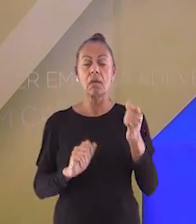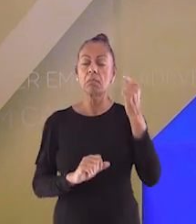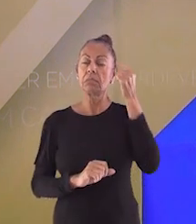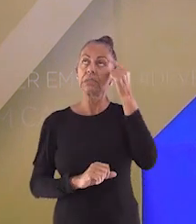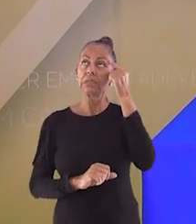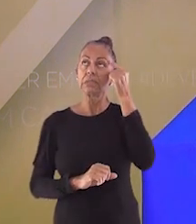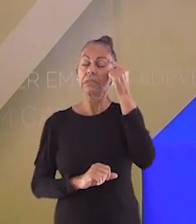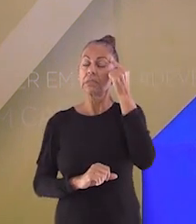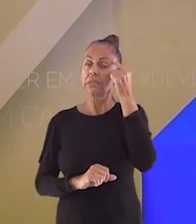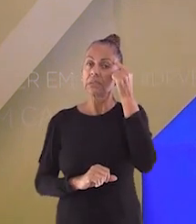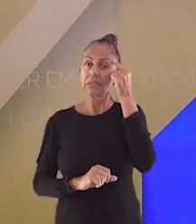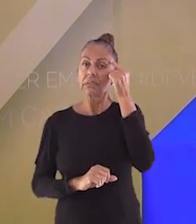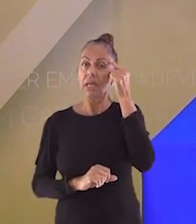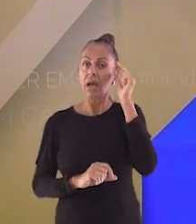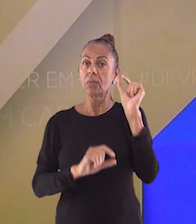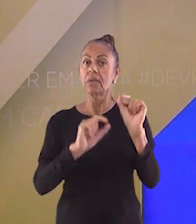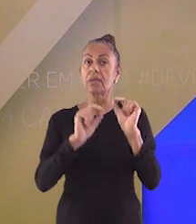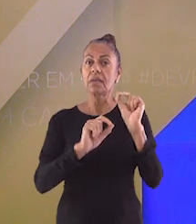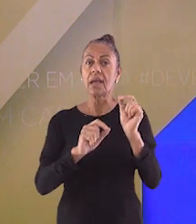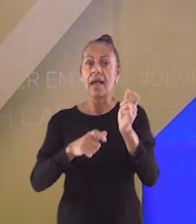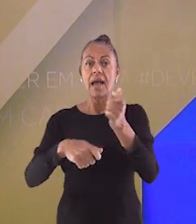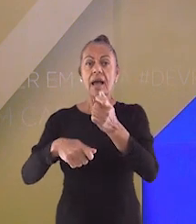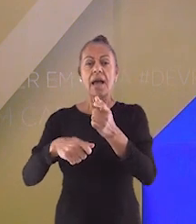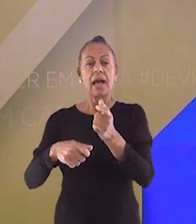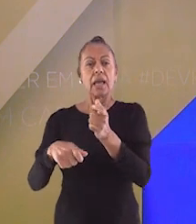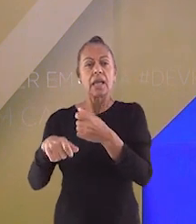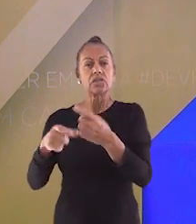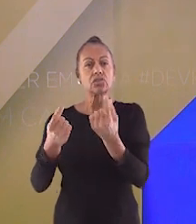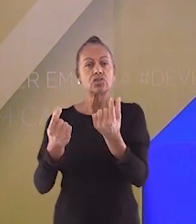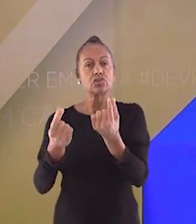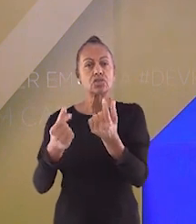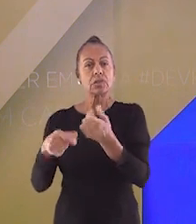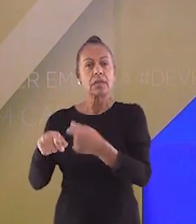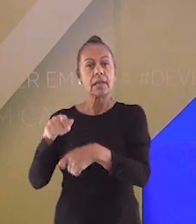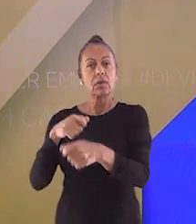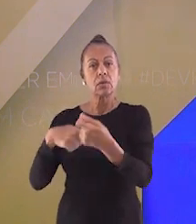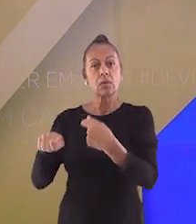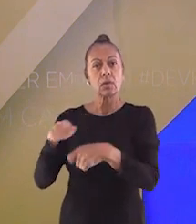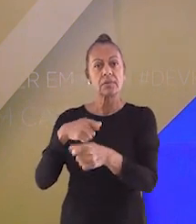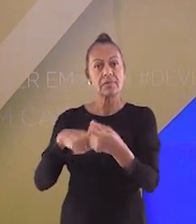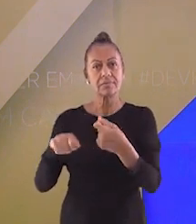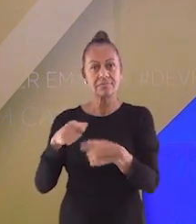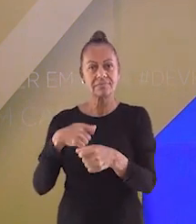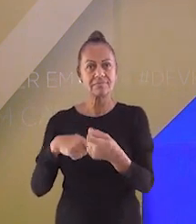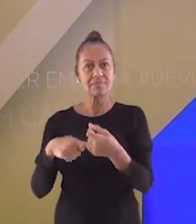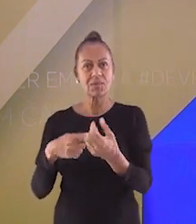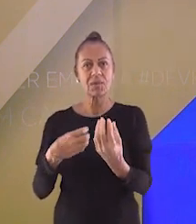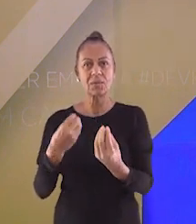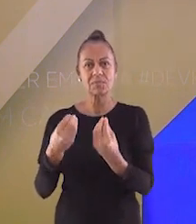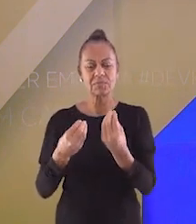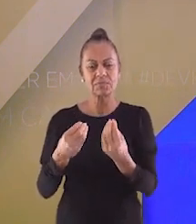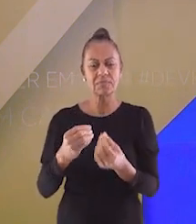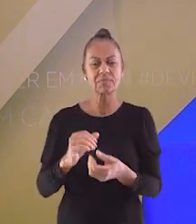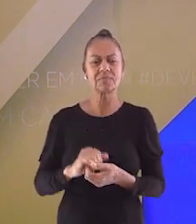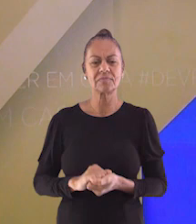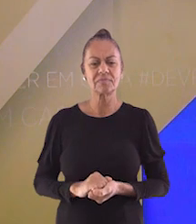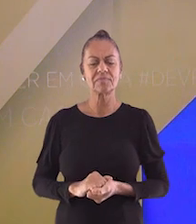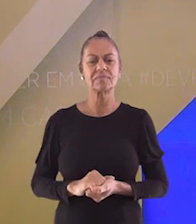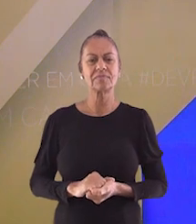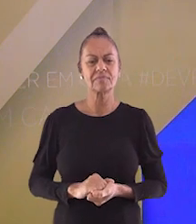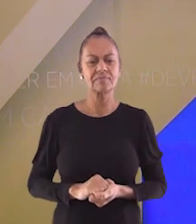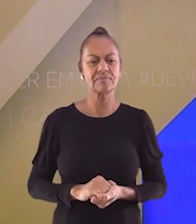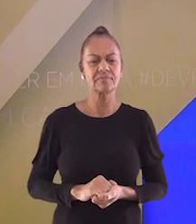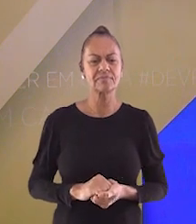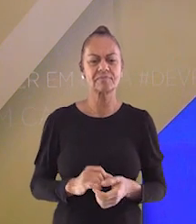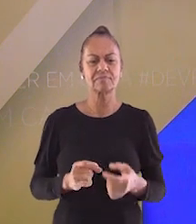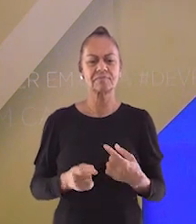nesse sentido, porque economia é uma coisa que a gente tem que pensar o tempo todo, né? E se puder aliar a questão ambiental também, já que